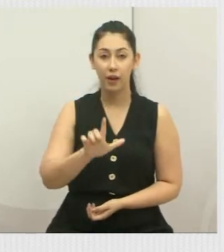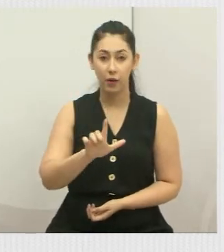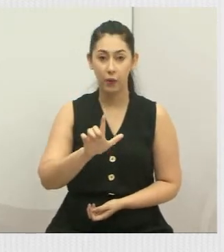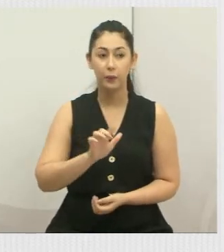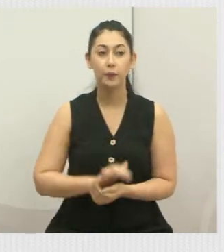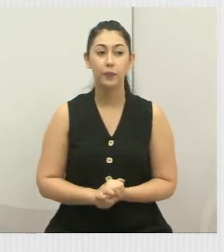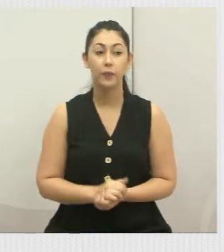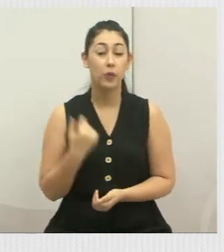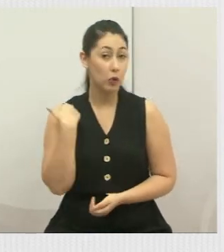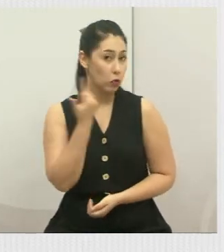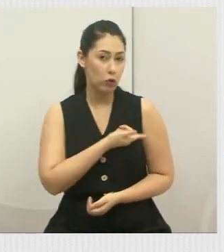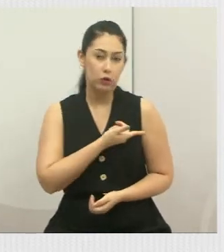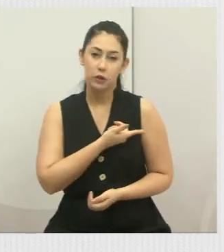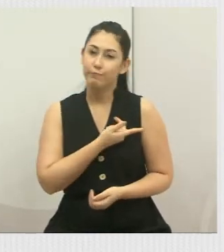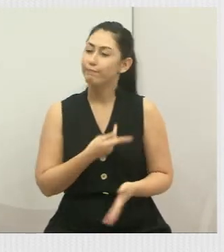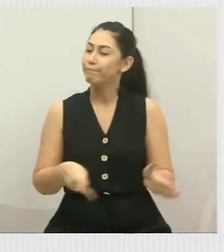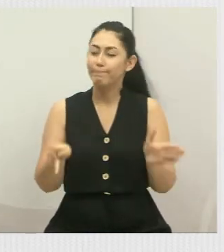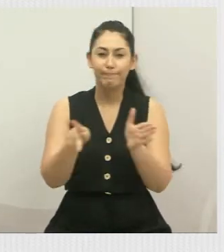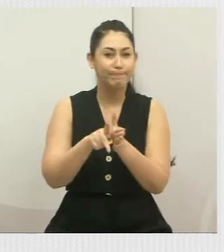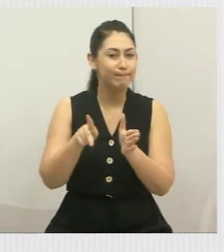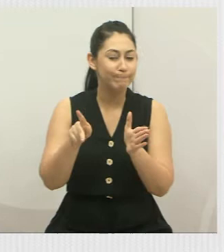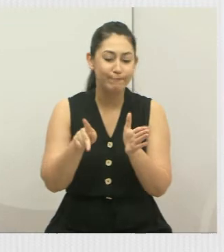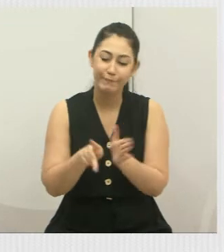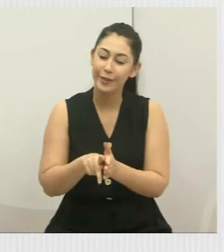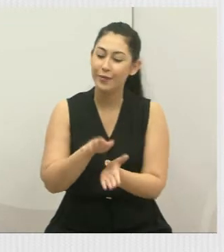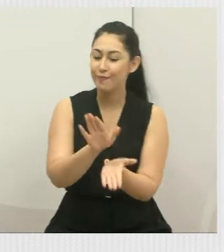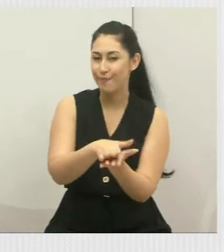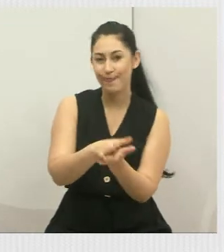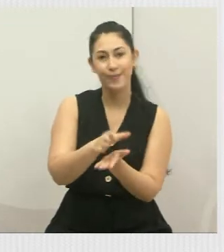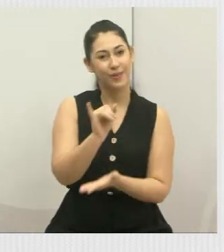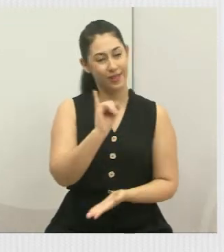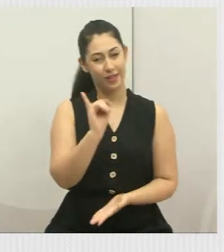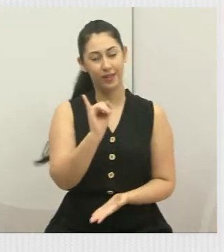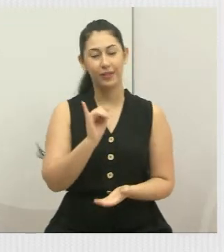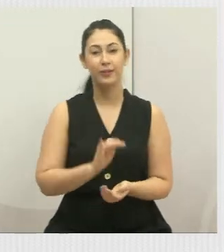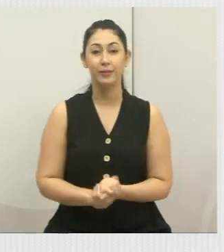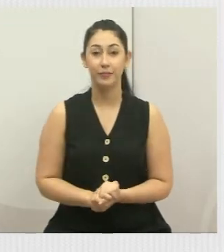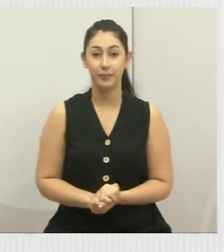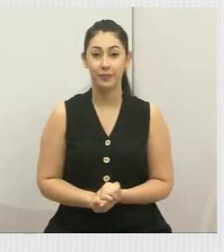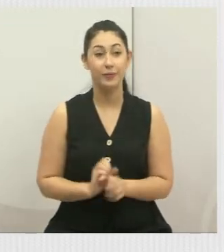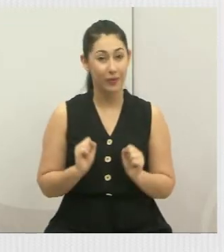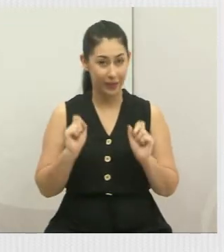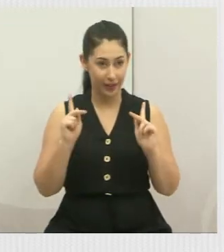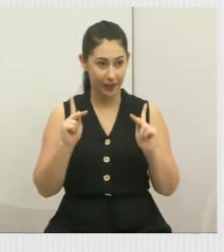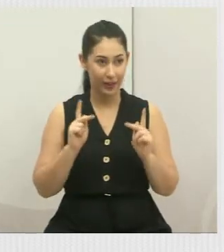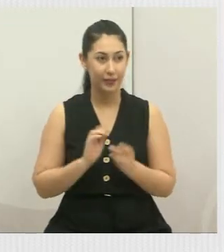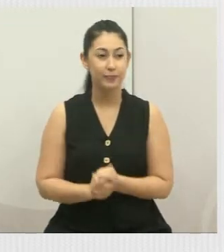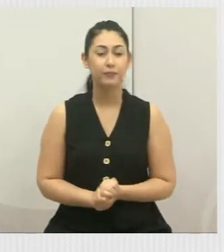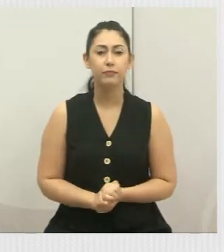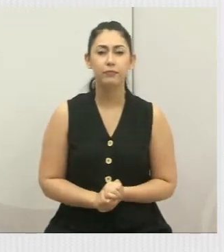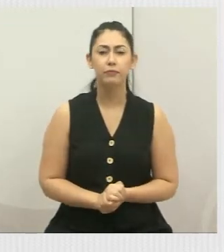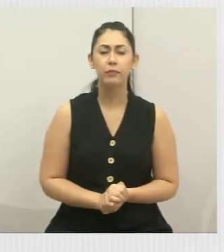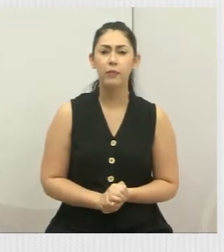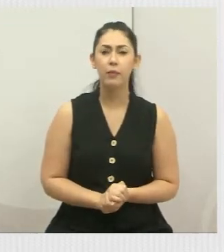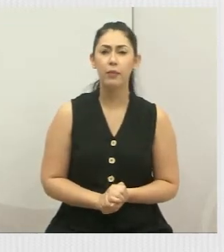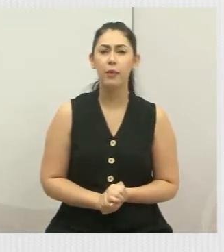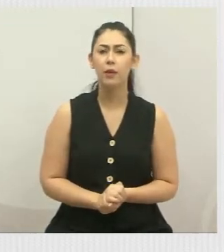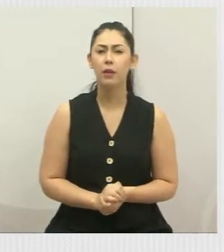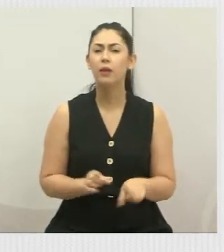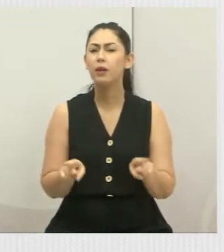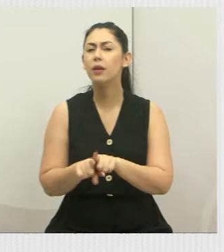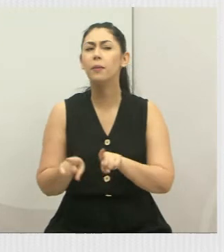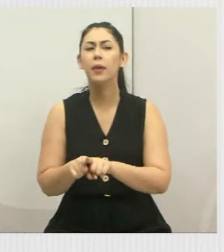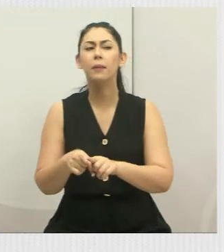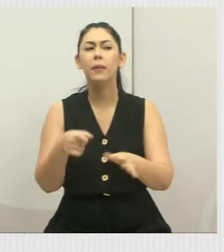somos todos Jacareí, estamos todos aqui pelo município de Jacareí, ok? Senhores, a primeira pergunta é,